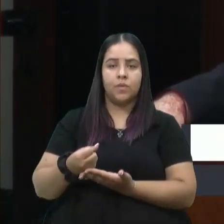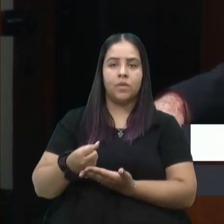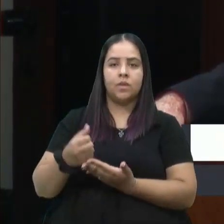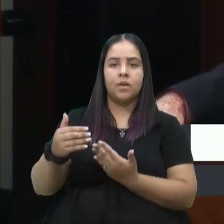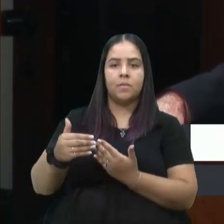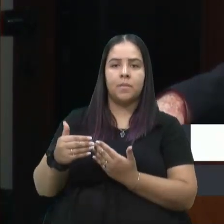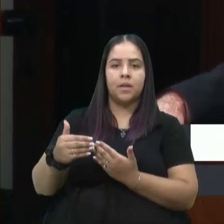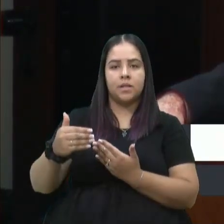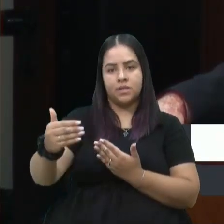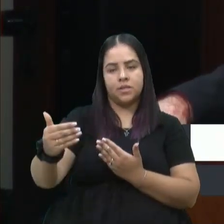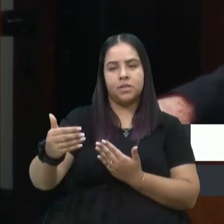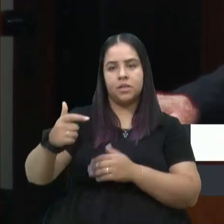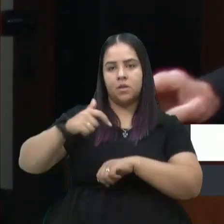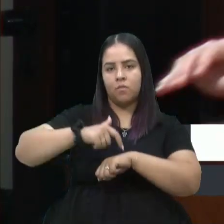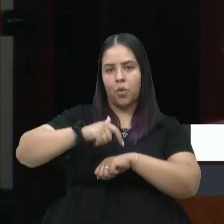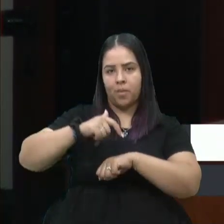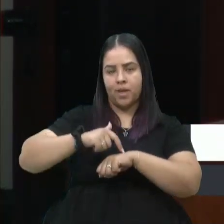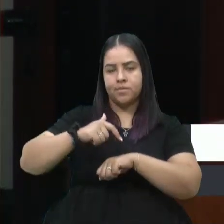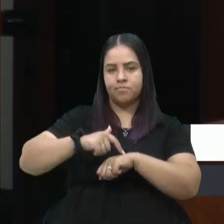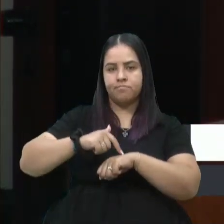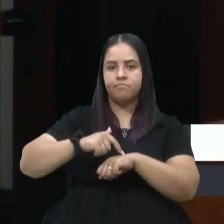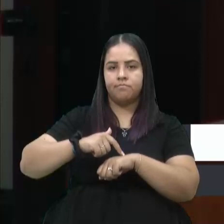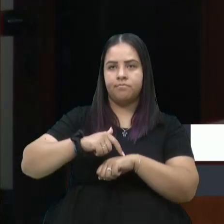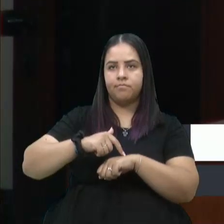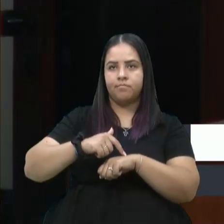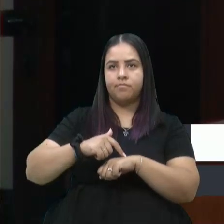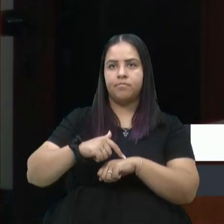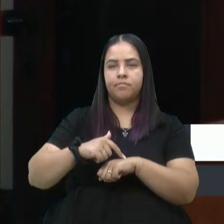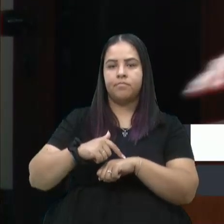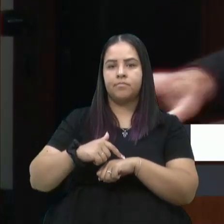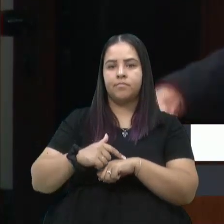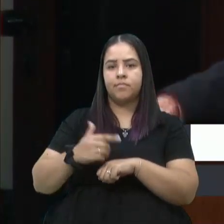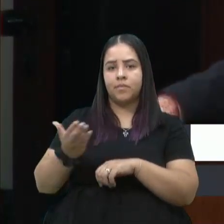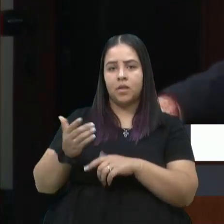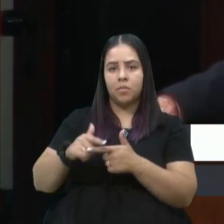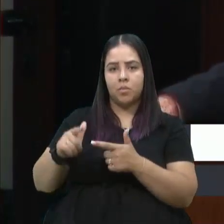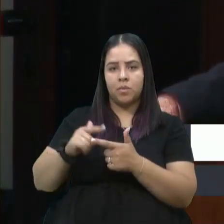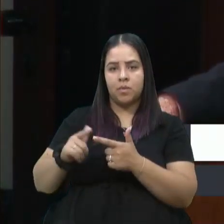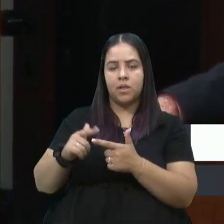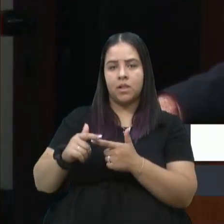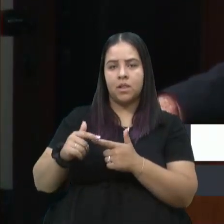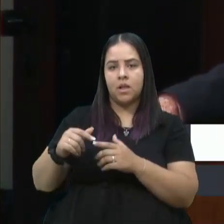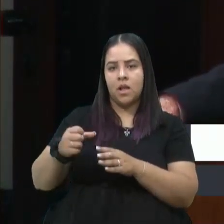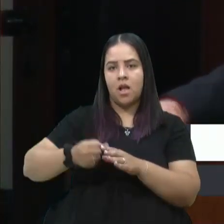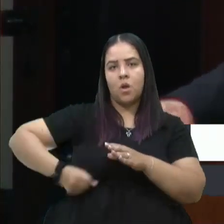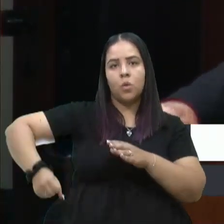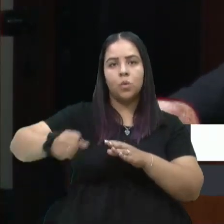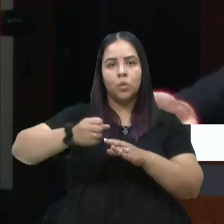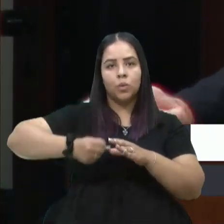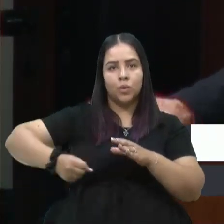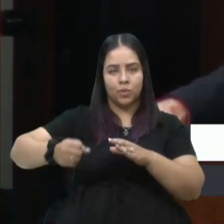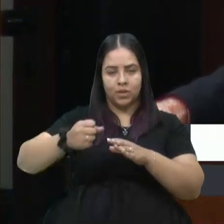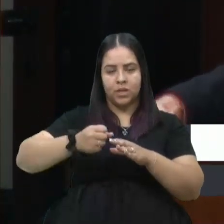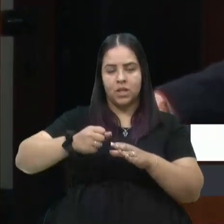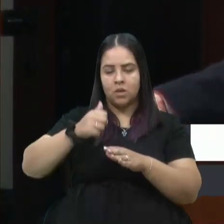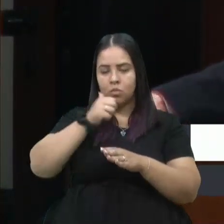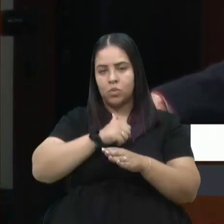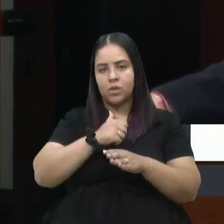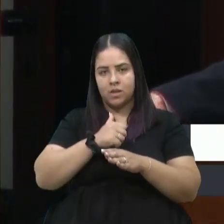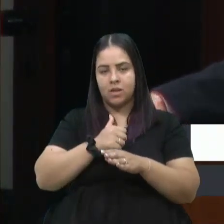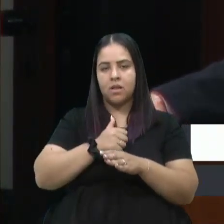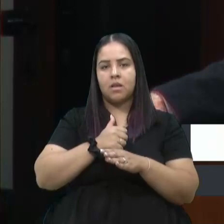partir daquele momento, esse problema das merendeiras passou a ser solucionado, seja